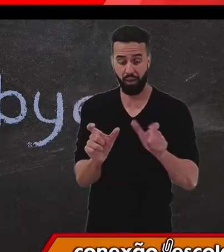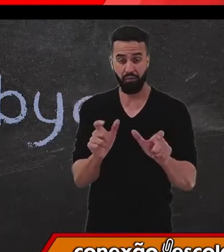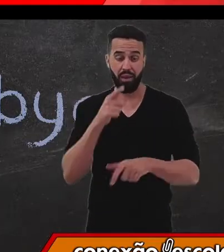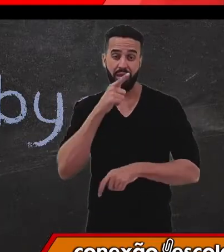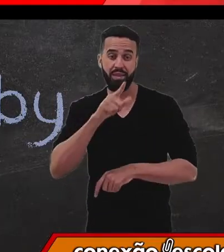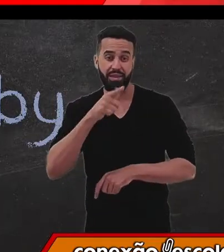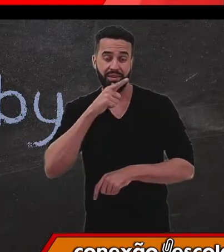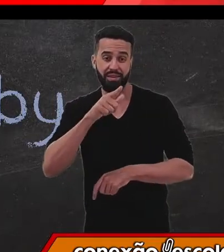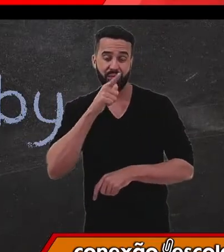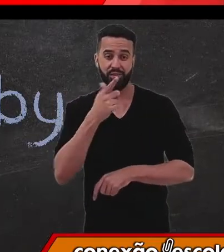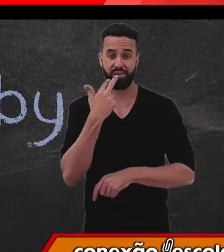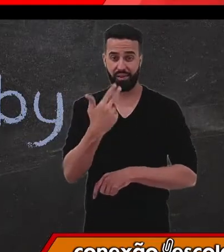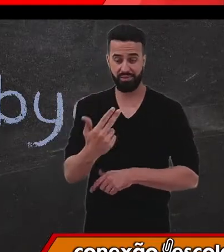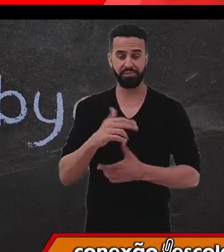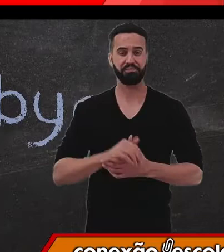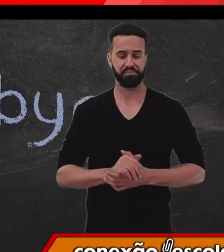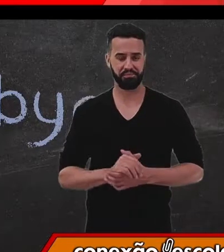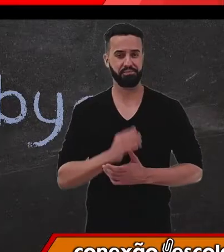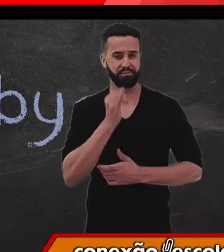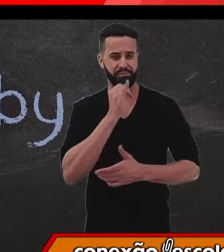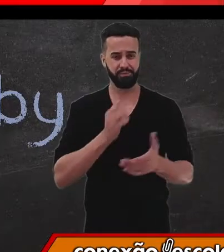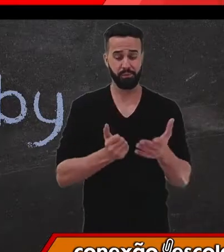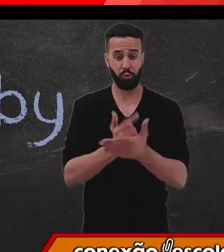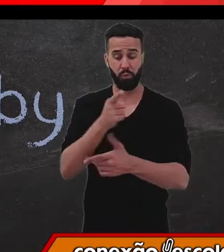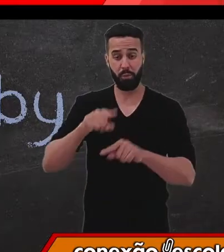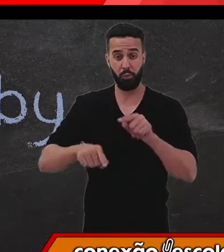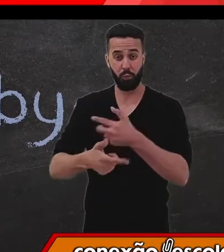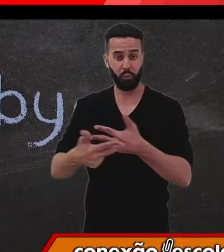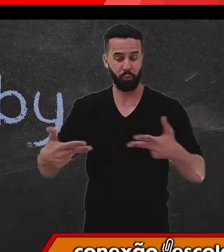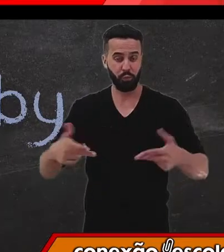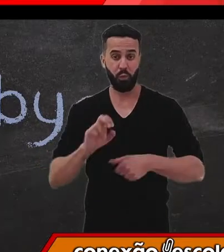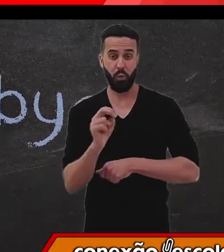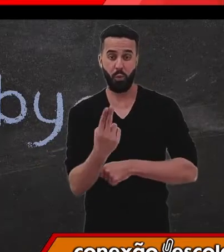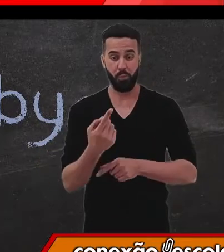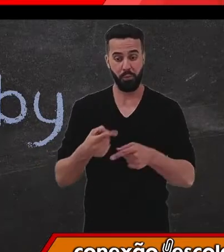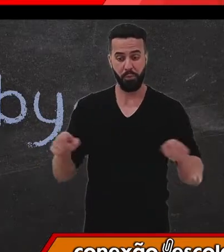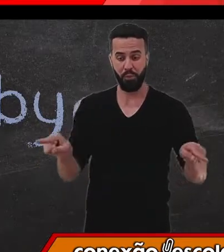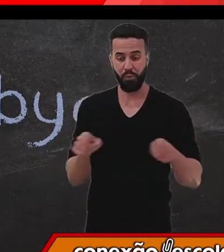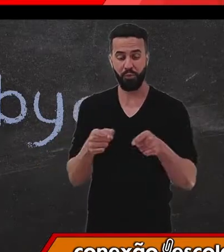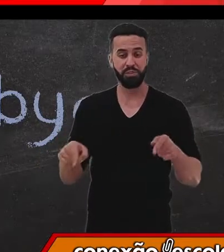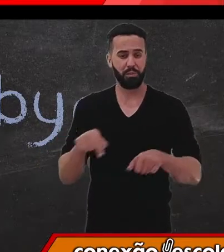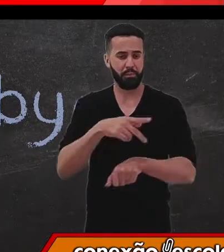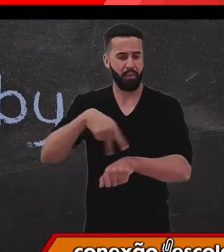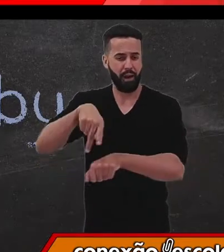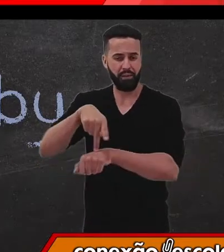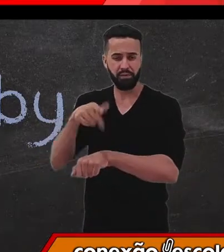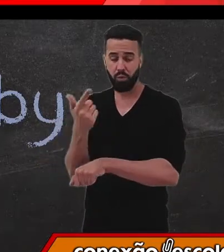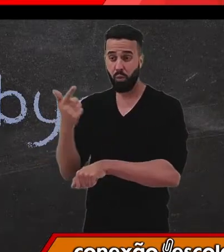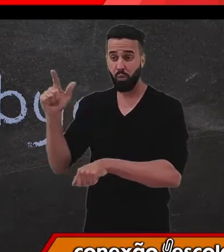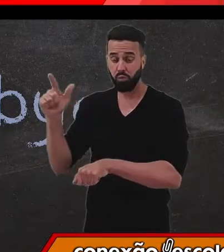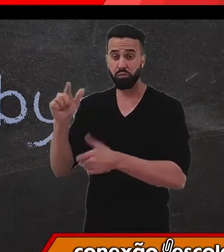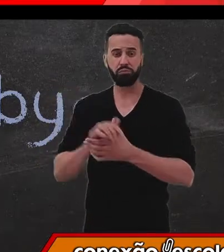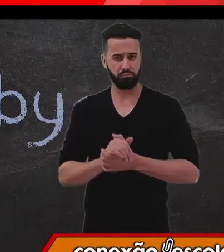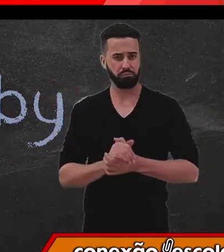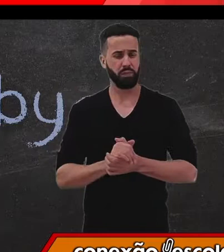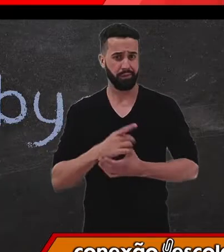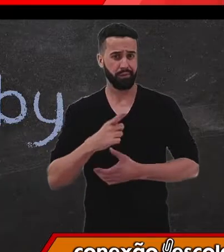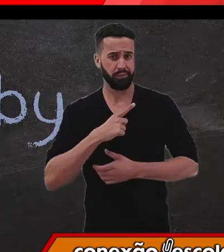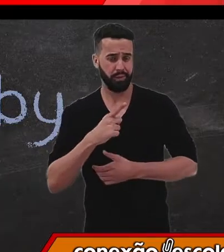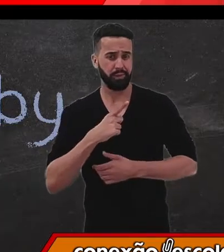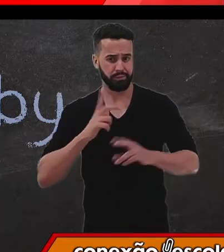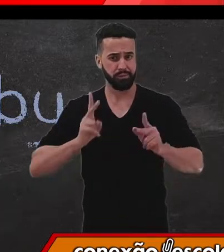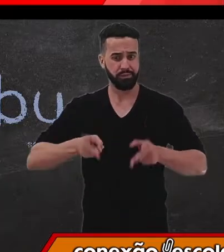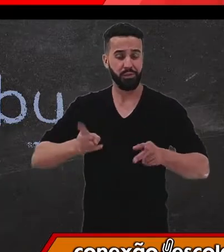verdade? Se você compra um produto, se você consome uma música internacional ou qualquer outra coisa, em alguma situação você